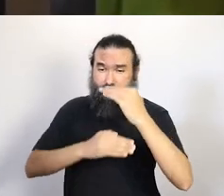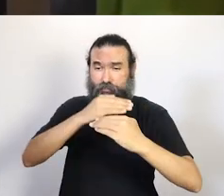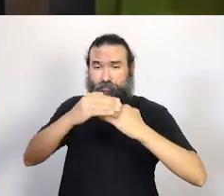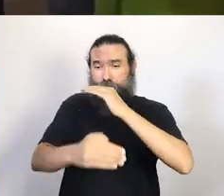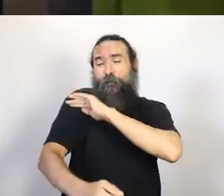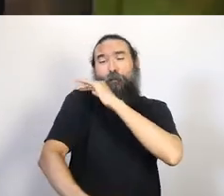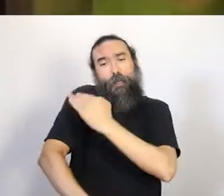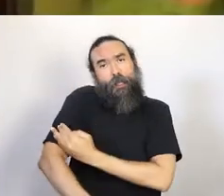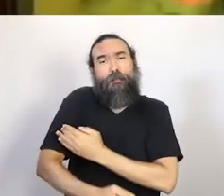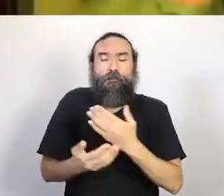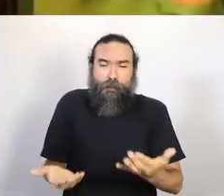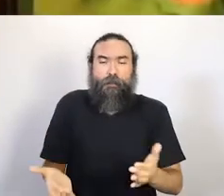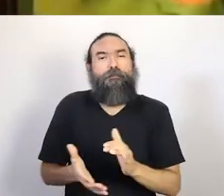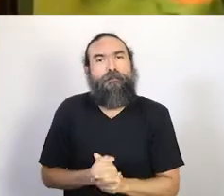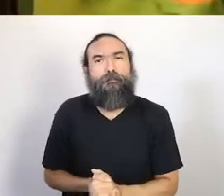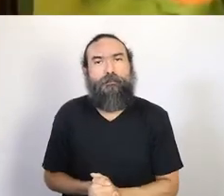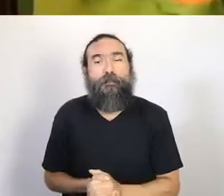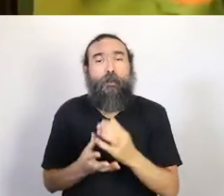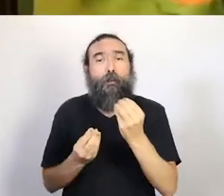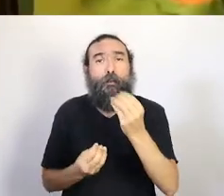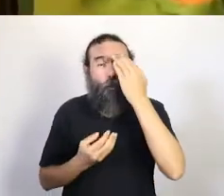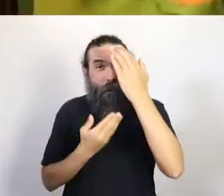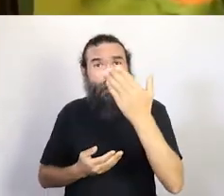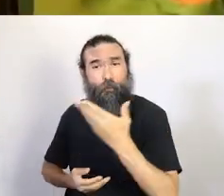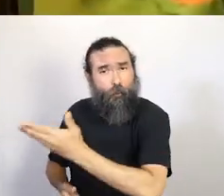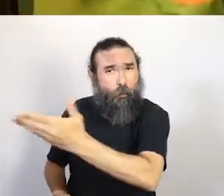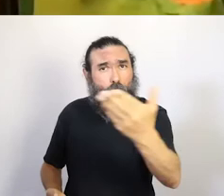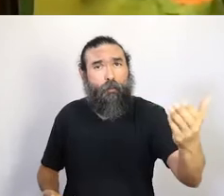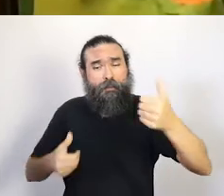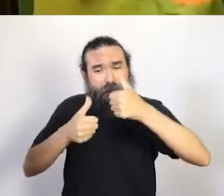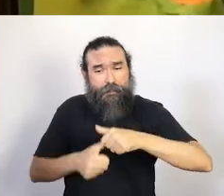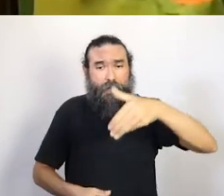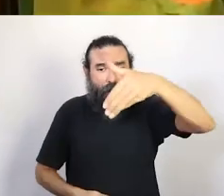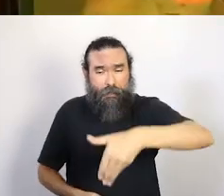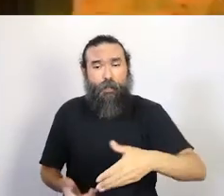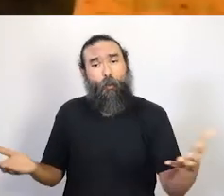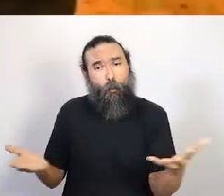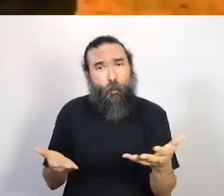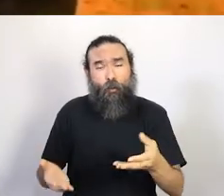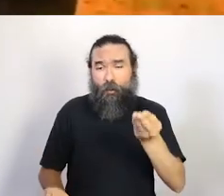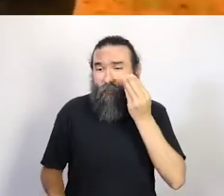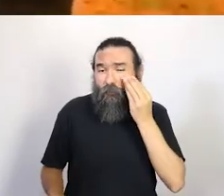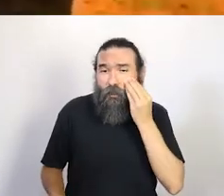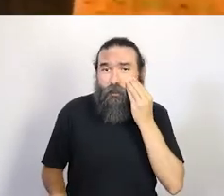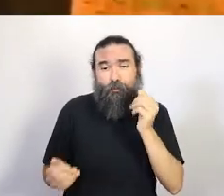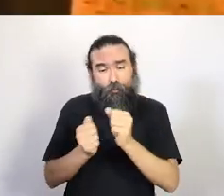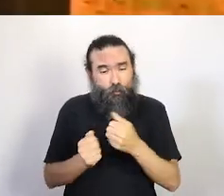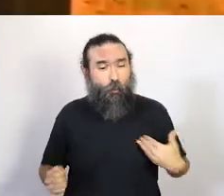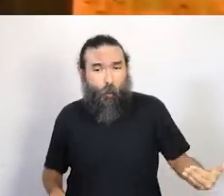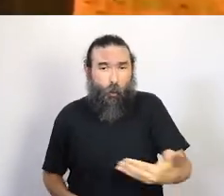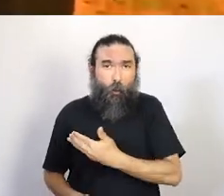crescendo e dando fruto. É isso aí. Muito bem, gente. Então, muito obrigado a todos que participaram, que tiveram aqui junto com a